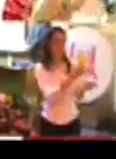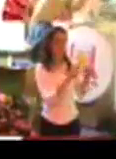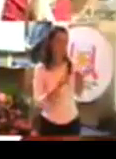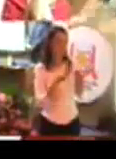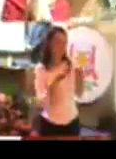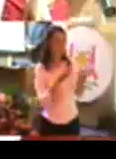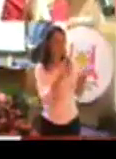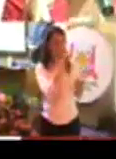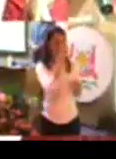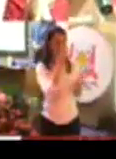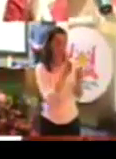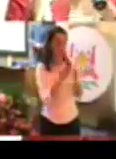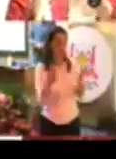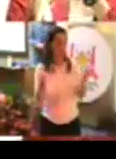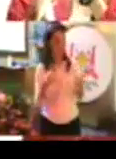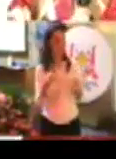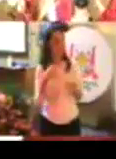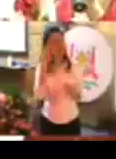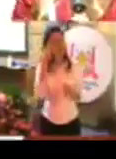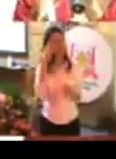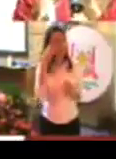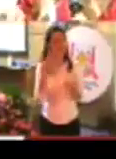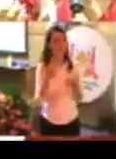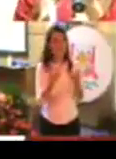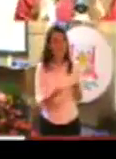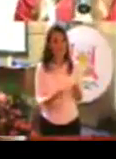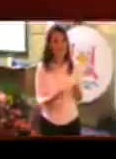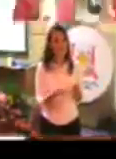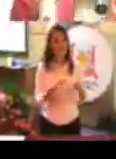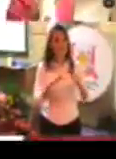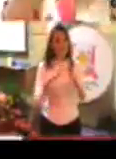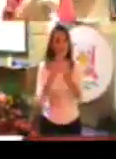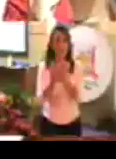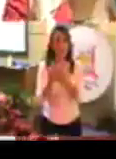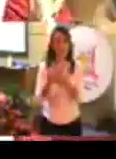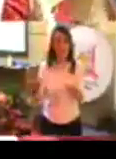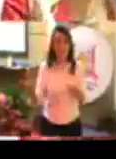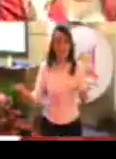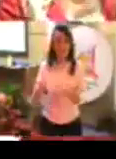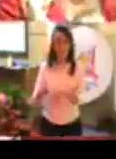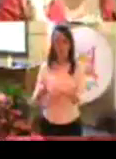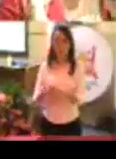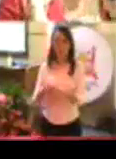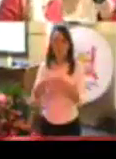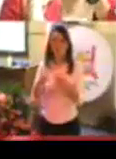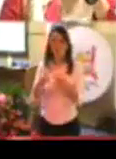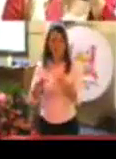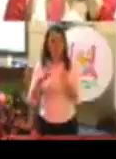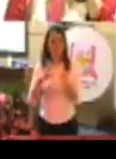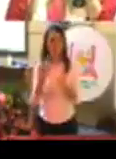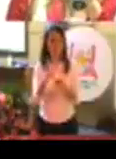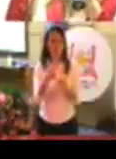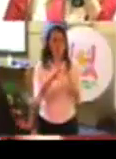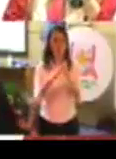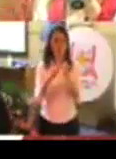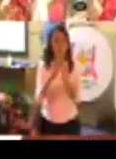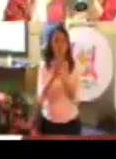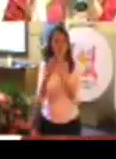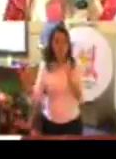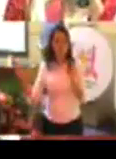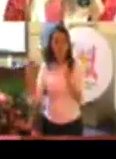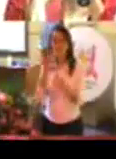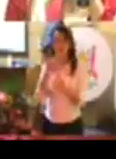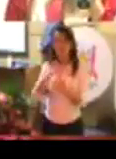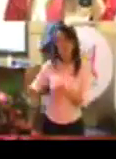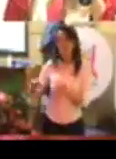né, quando o professor colocou com muita propriedade que nós ainda temos as escolas do município com dificuldade de ter biblioteca para as nossas crianças,